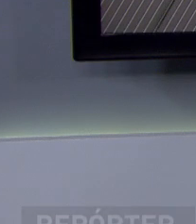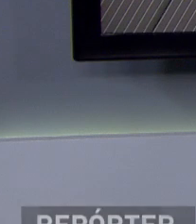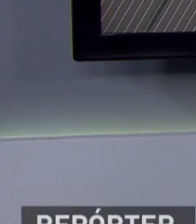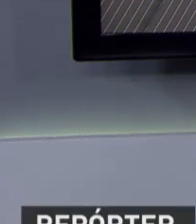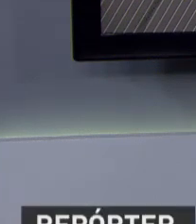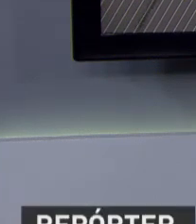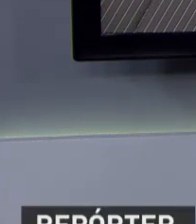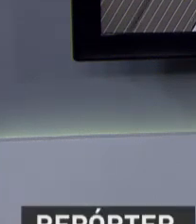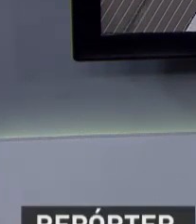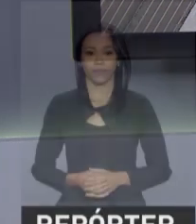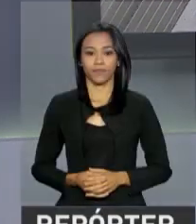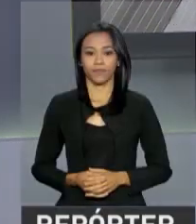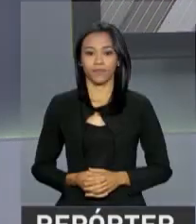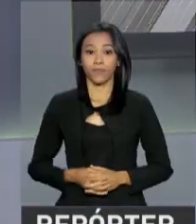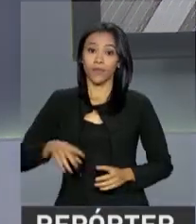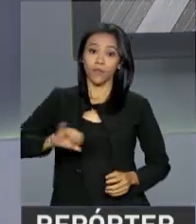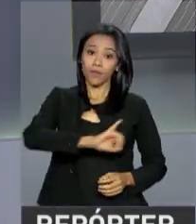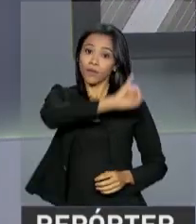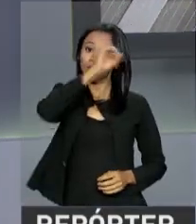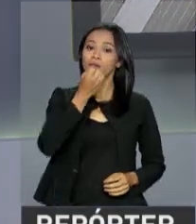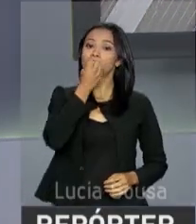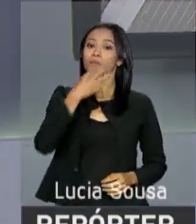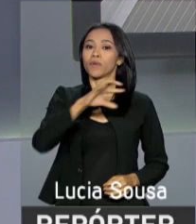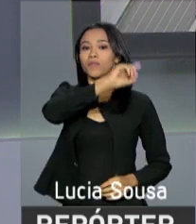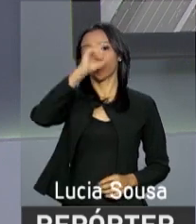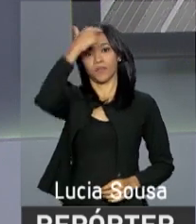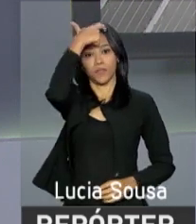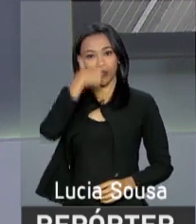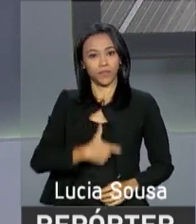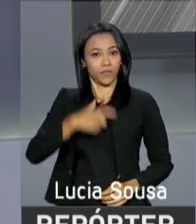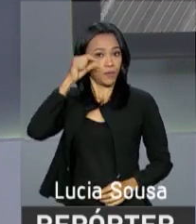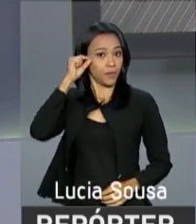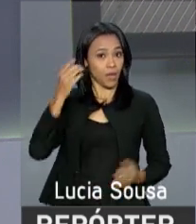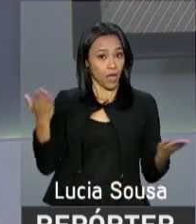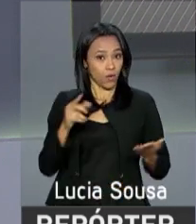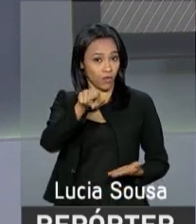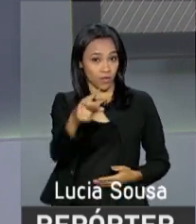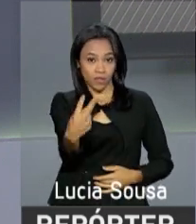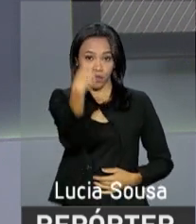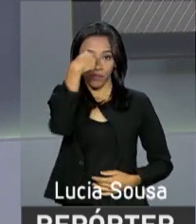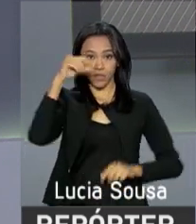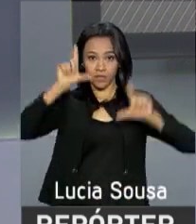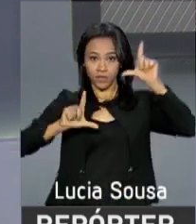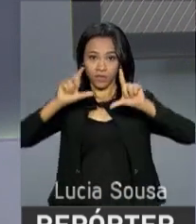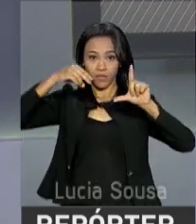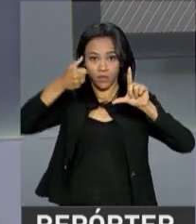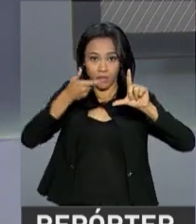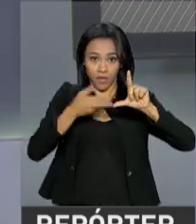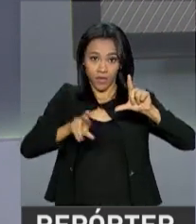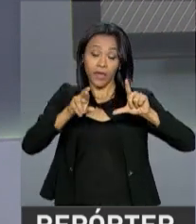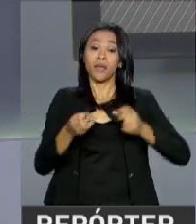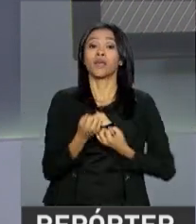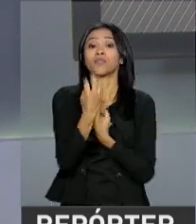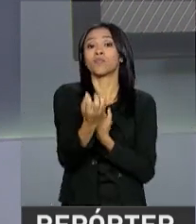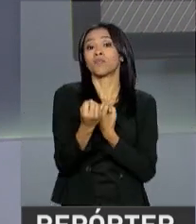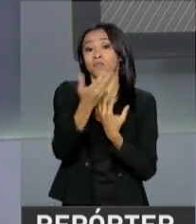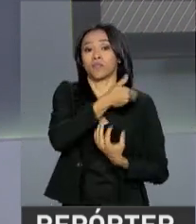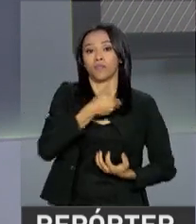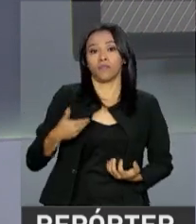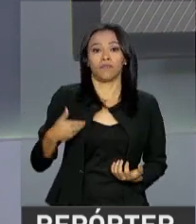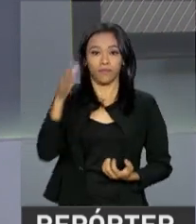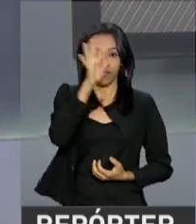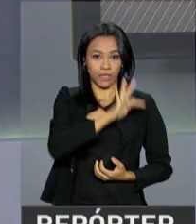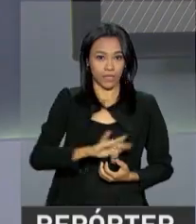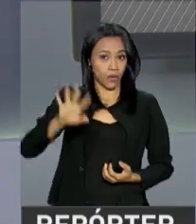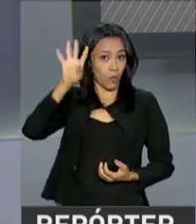olá bom dia sou thaíssa dias ea partir de agora você acompanha o repórter nbr com as notícias do governo federal desta